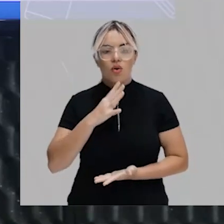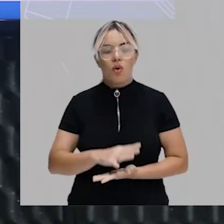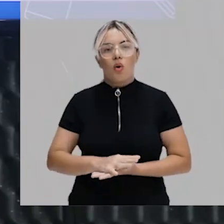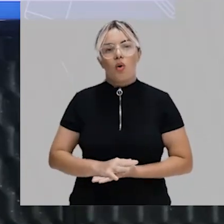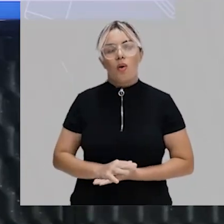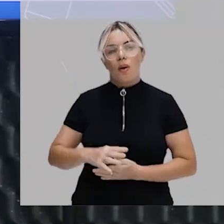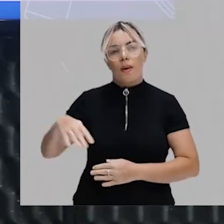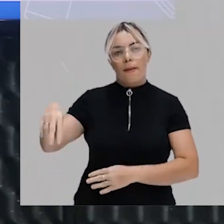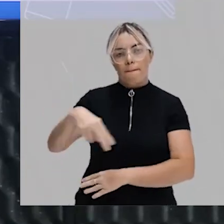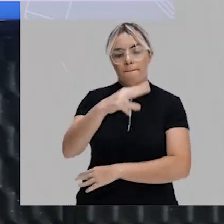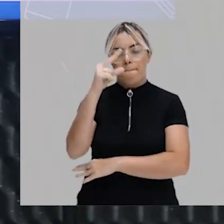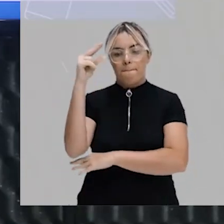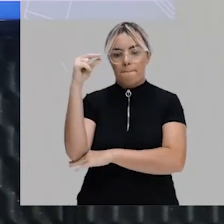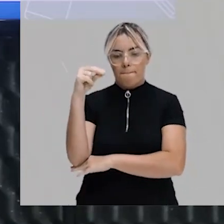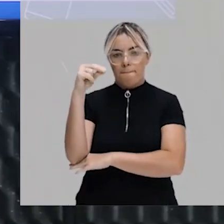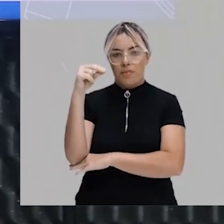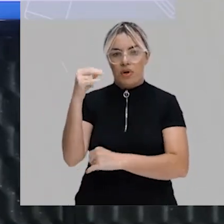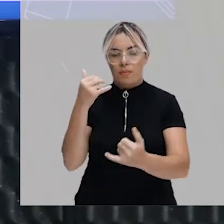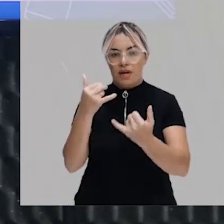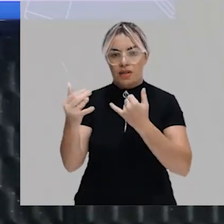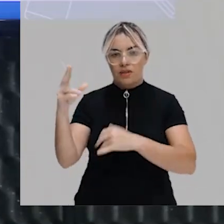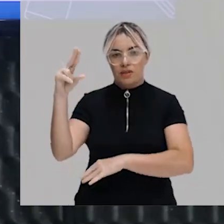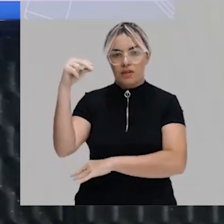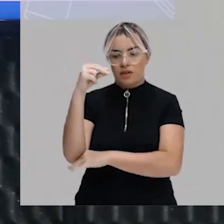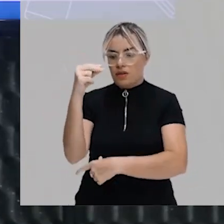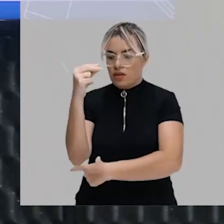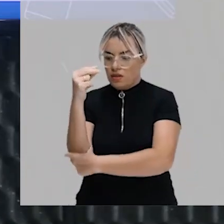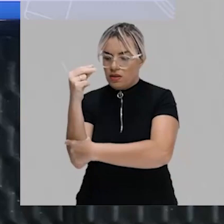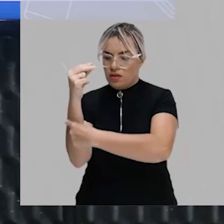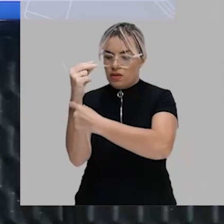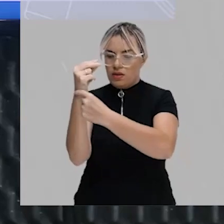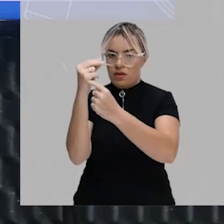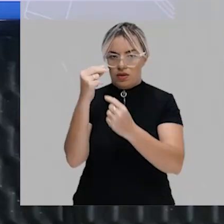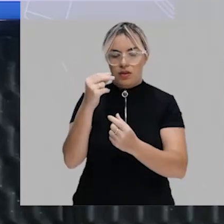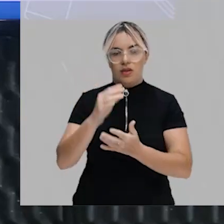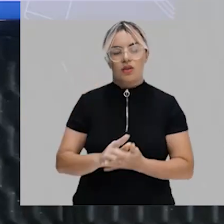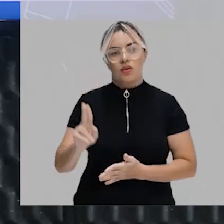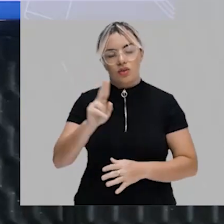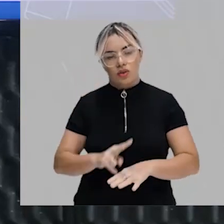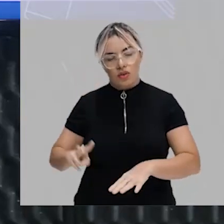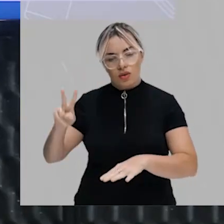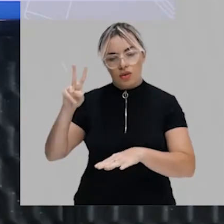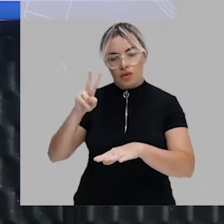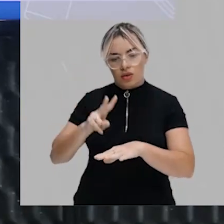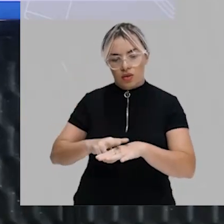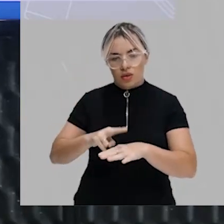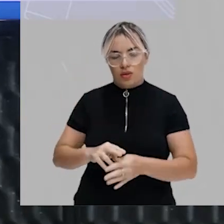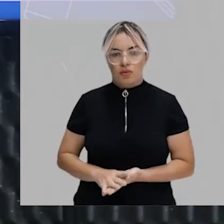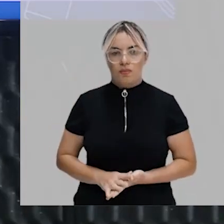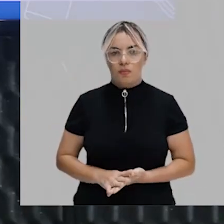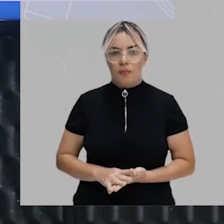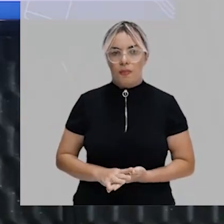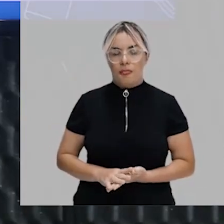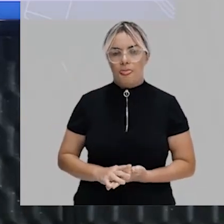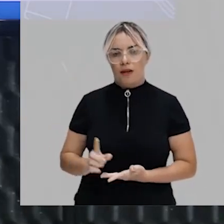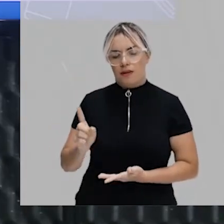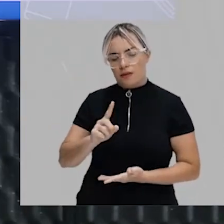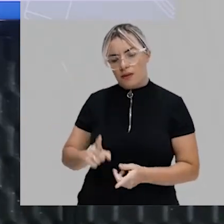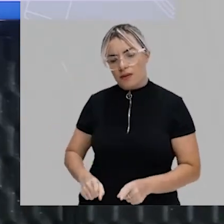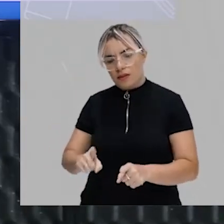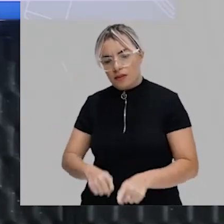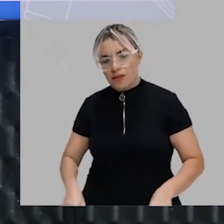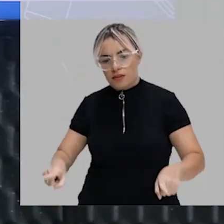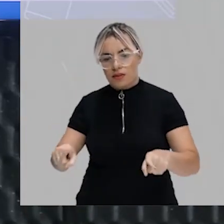e ele, por meio desse experimento, ele conseguiu derrubar por terra a abiogênese. Então, não foi o Louis